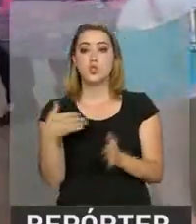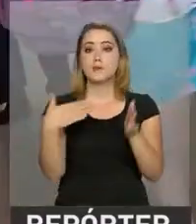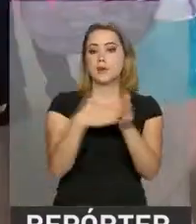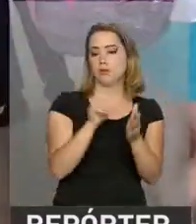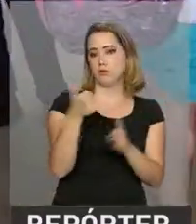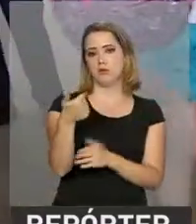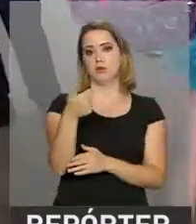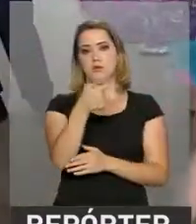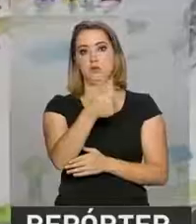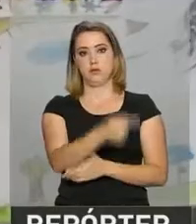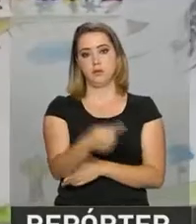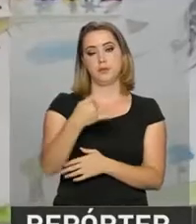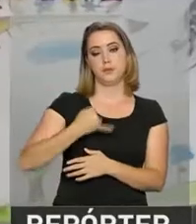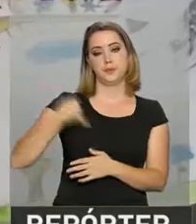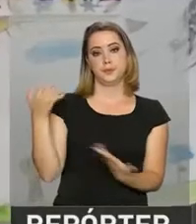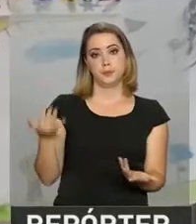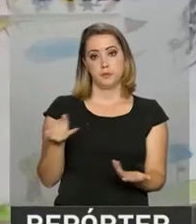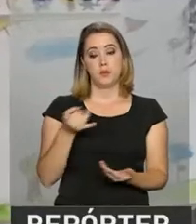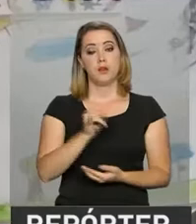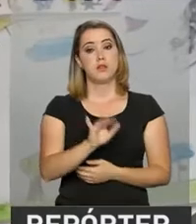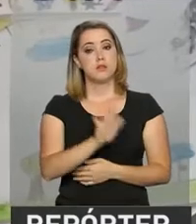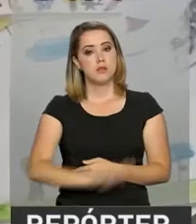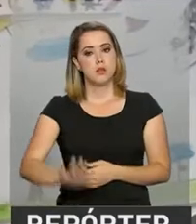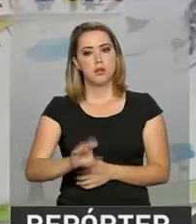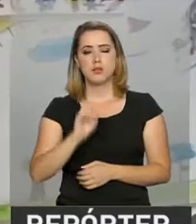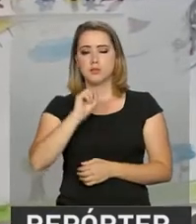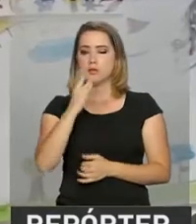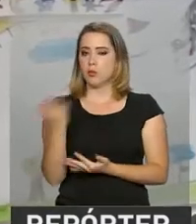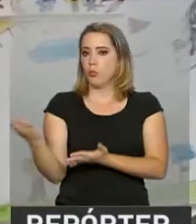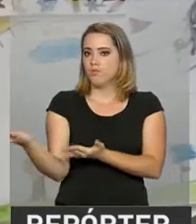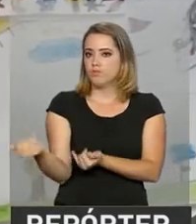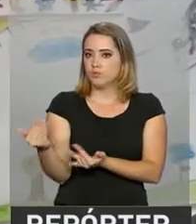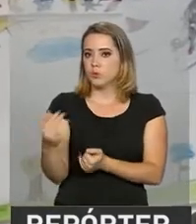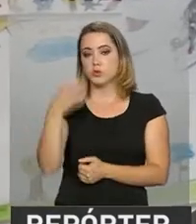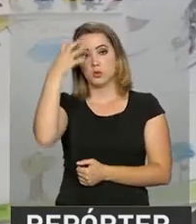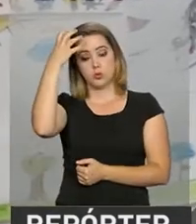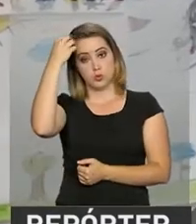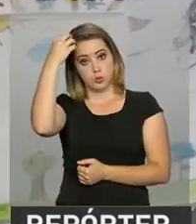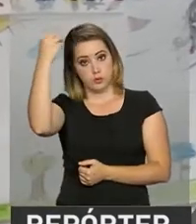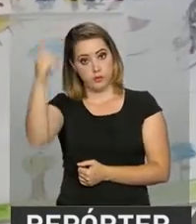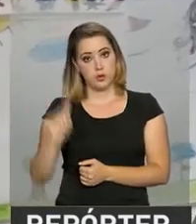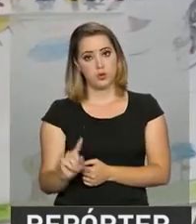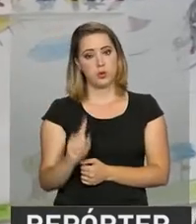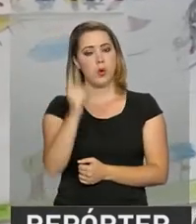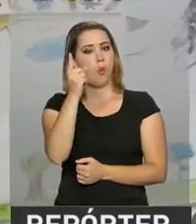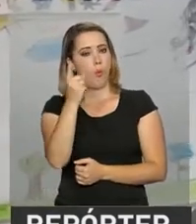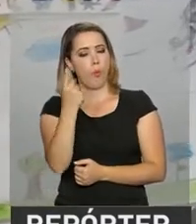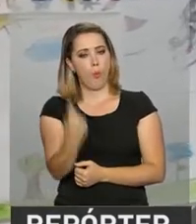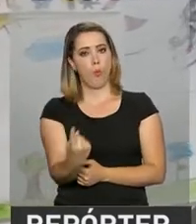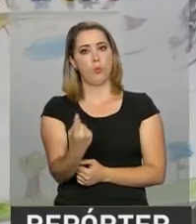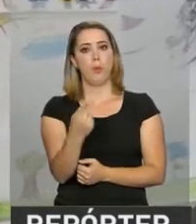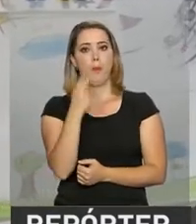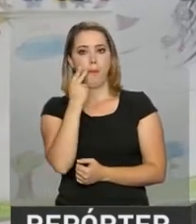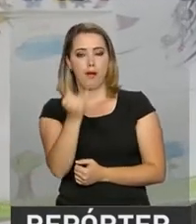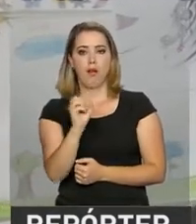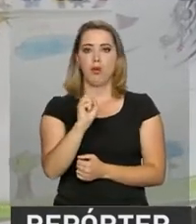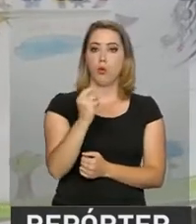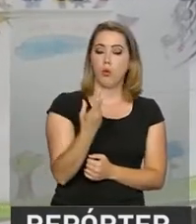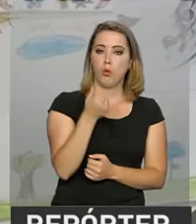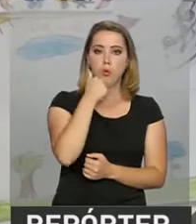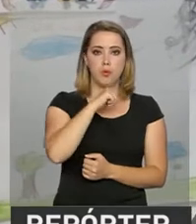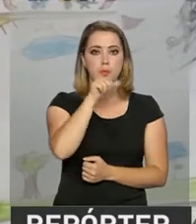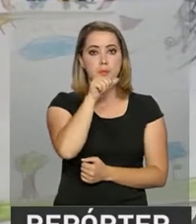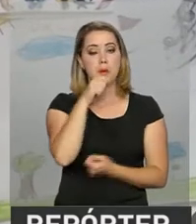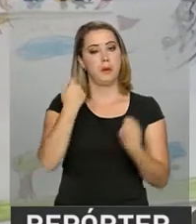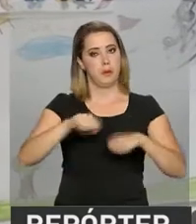até 17 anos. Se essa criança ou adolescente for viajar na companhia de apenas um dos pais ao exterior, o